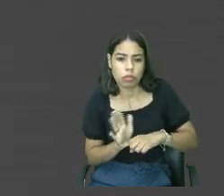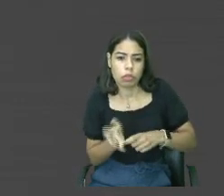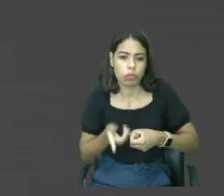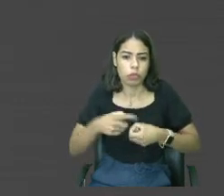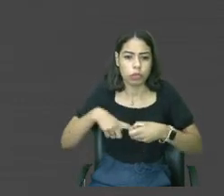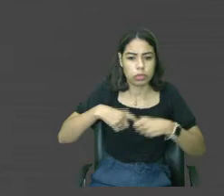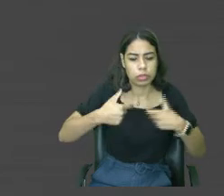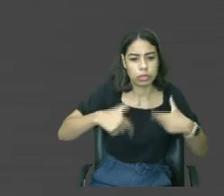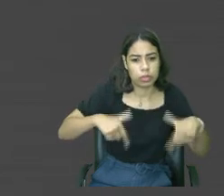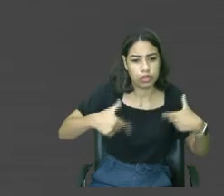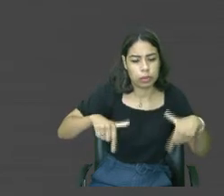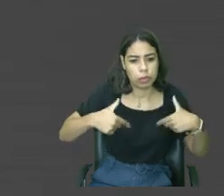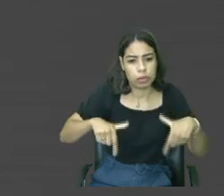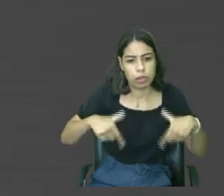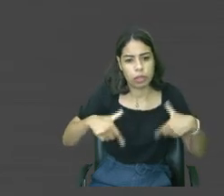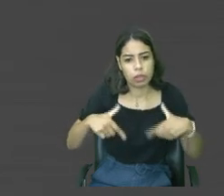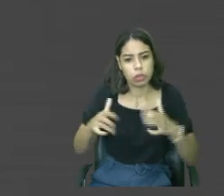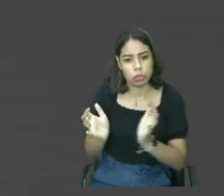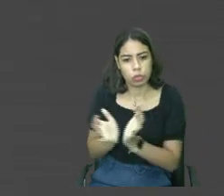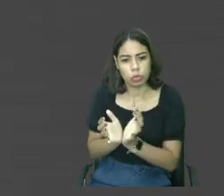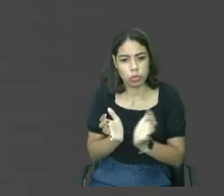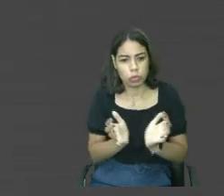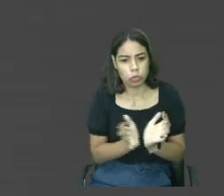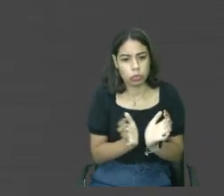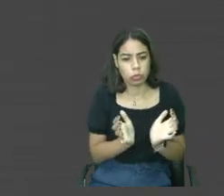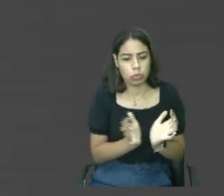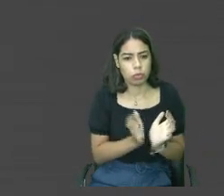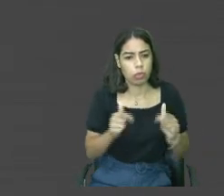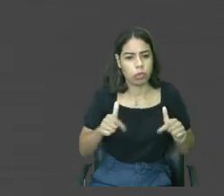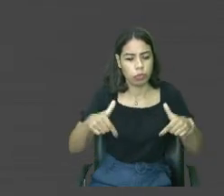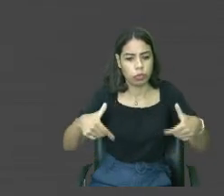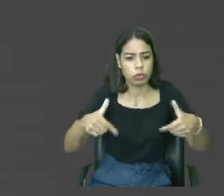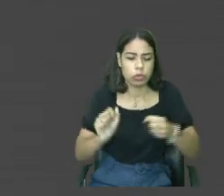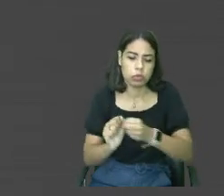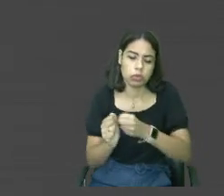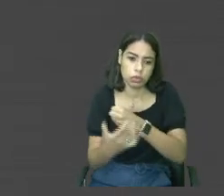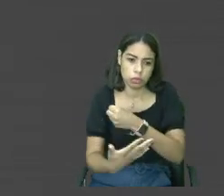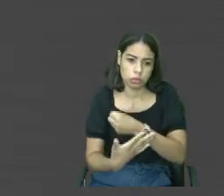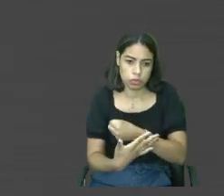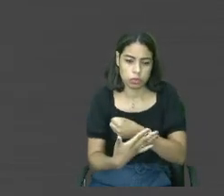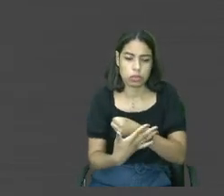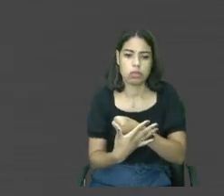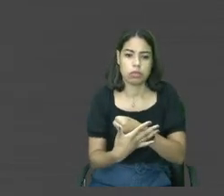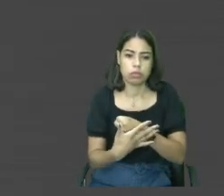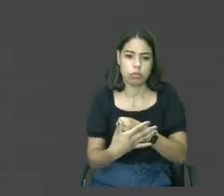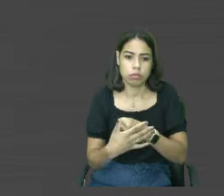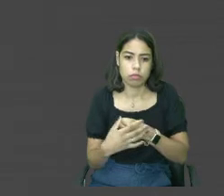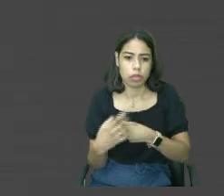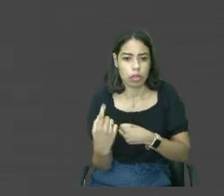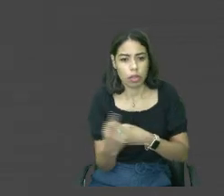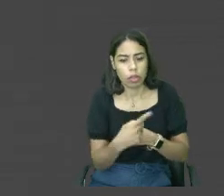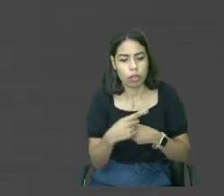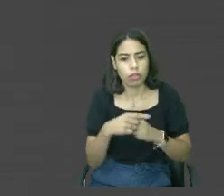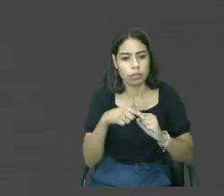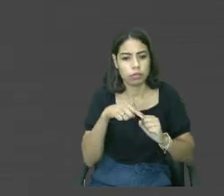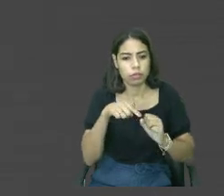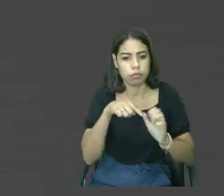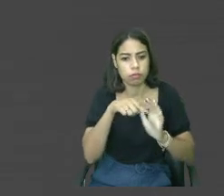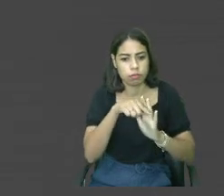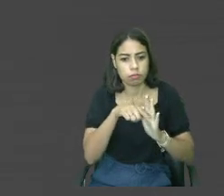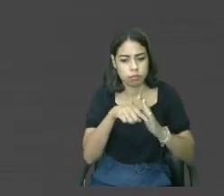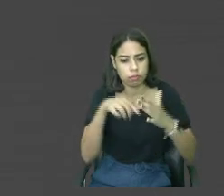né, frente ao Covid. A gente elencou algumas ações do grupo